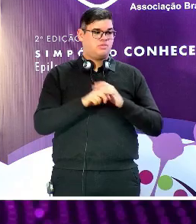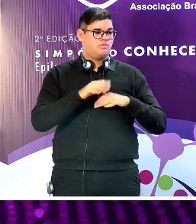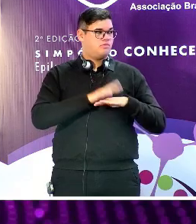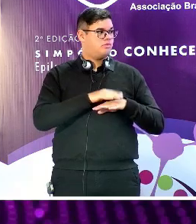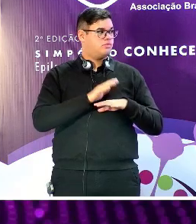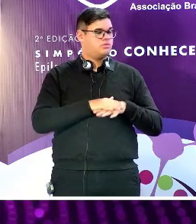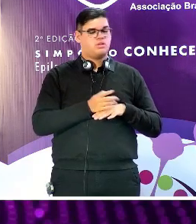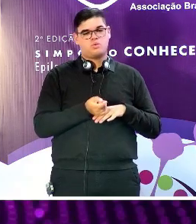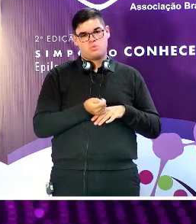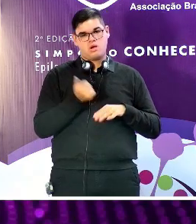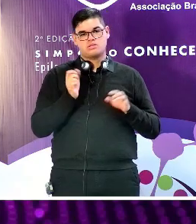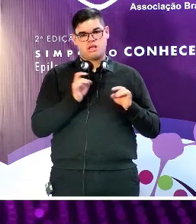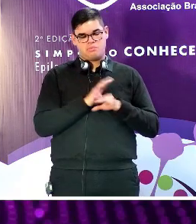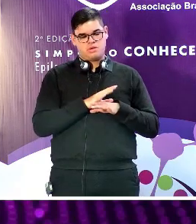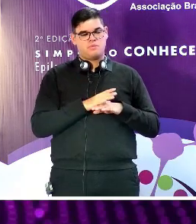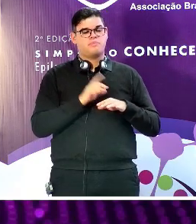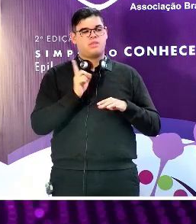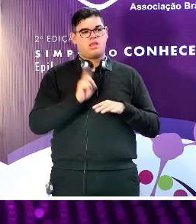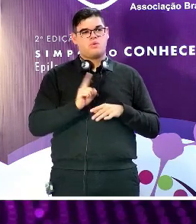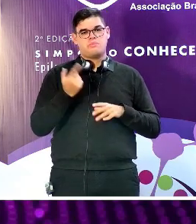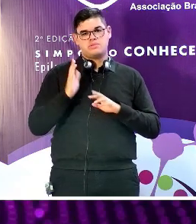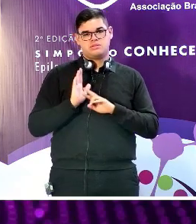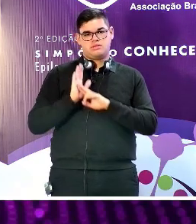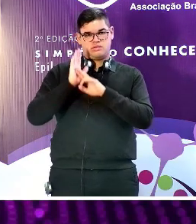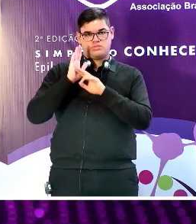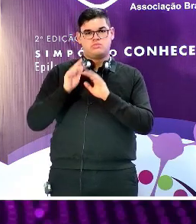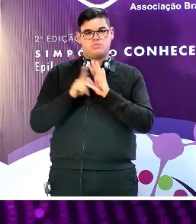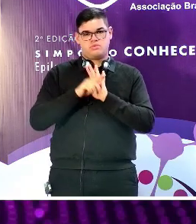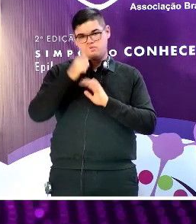um representante da universidade que faz o contato.